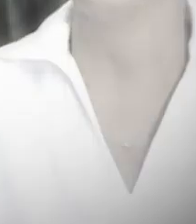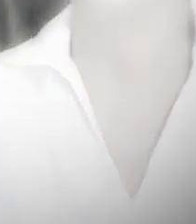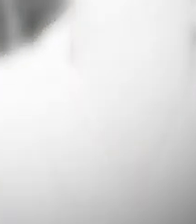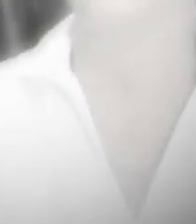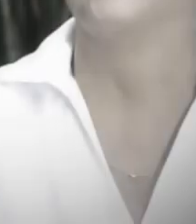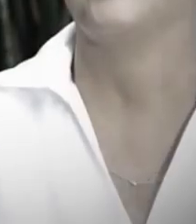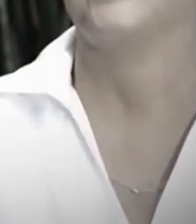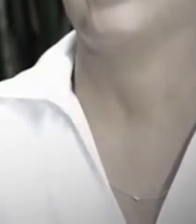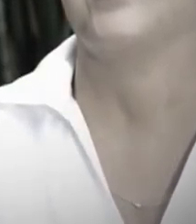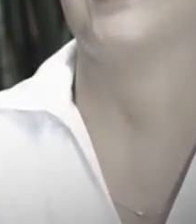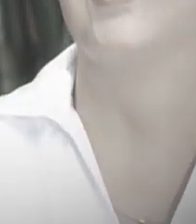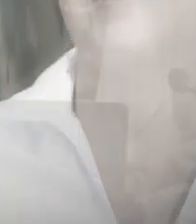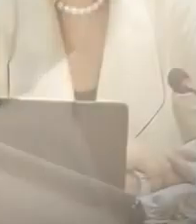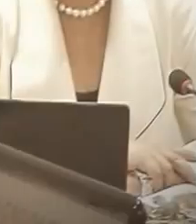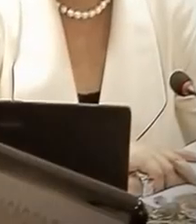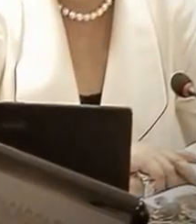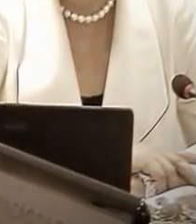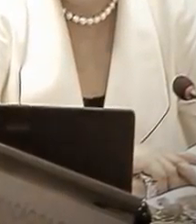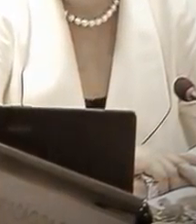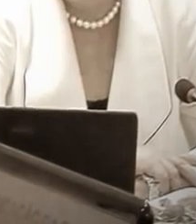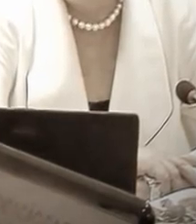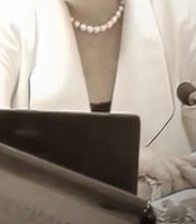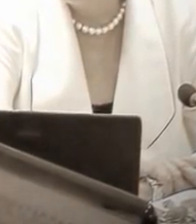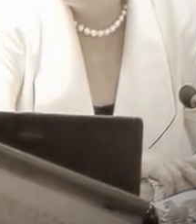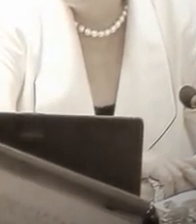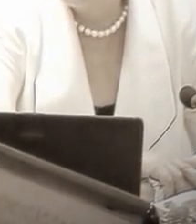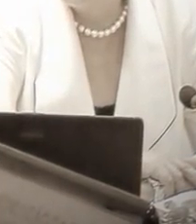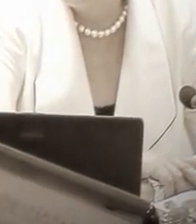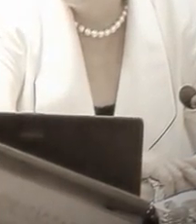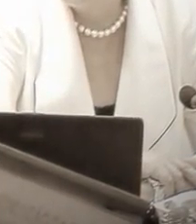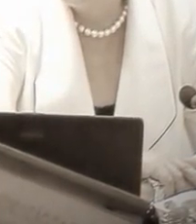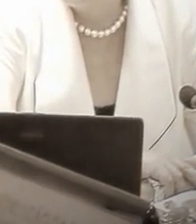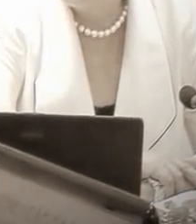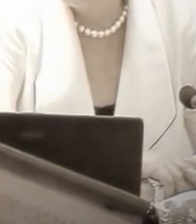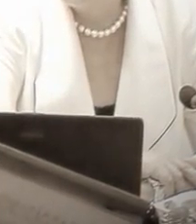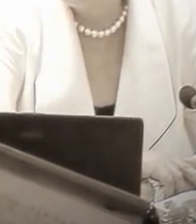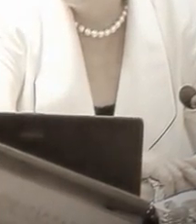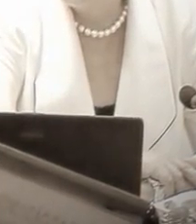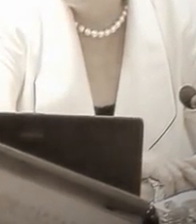Café com a Presidenta.